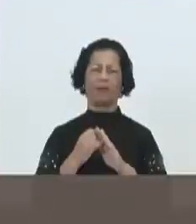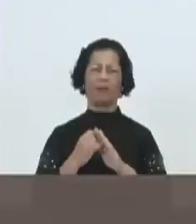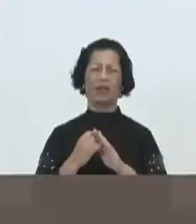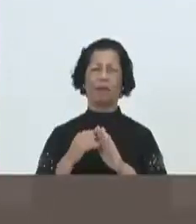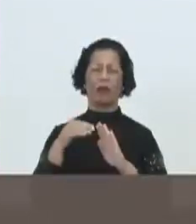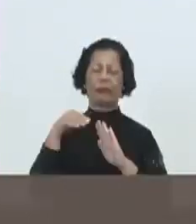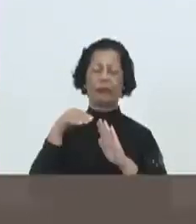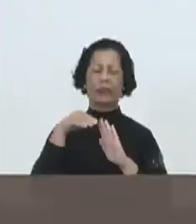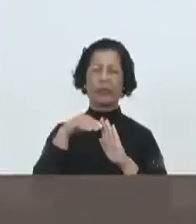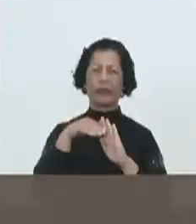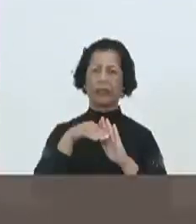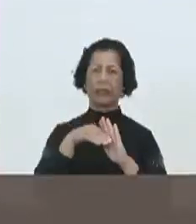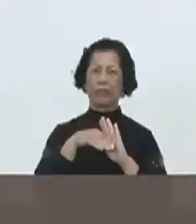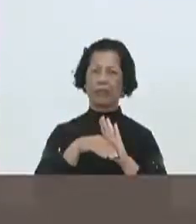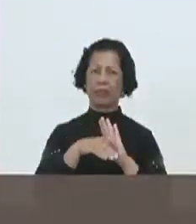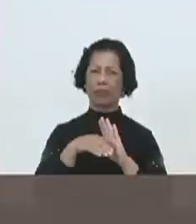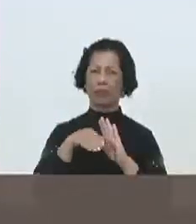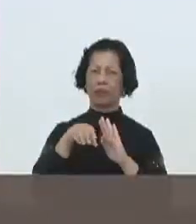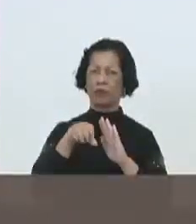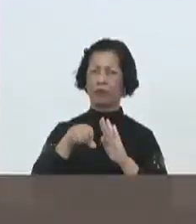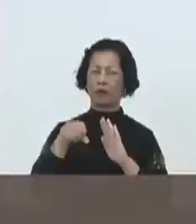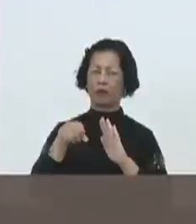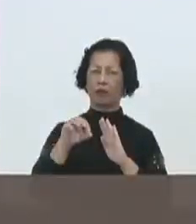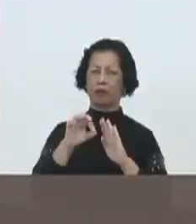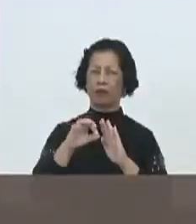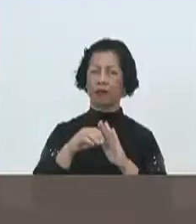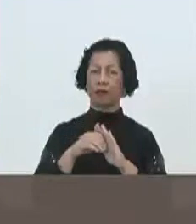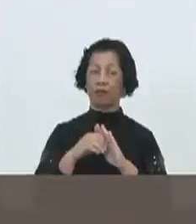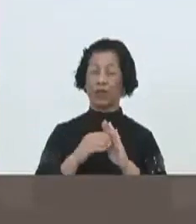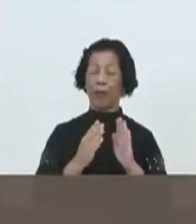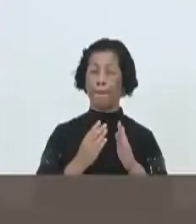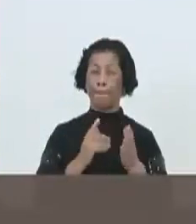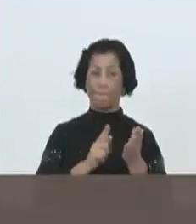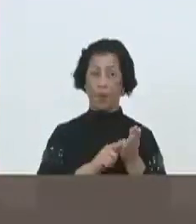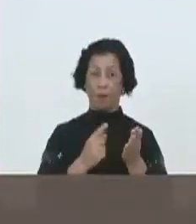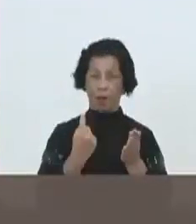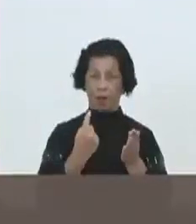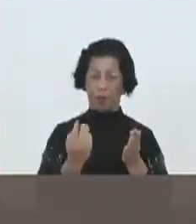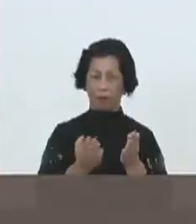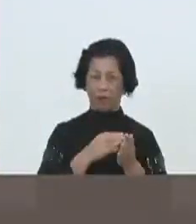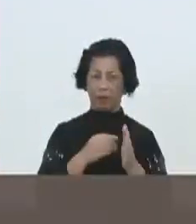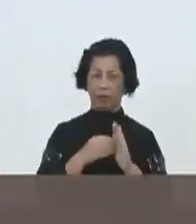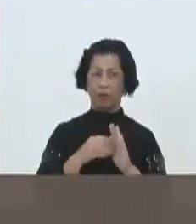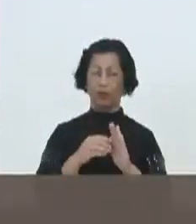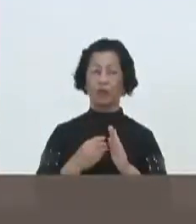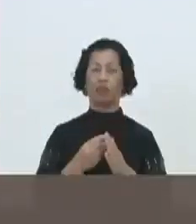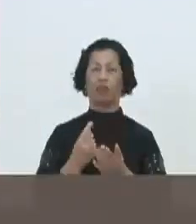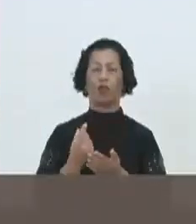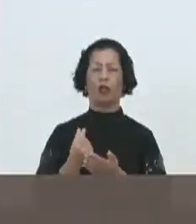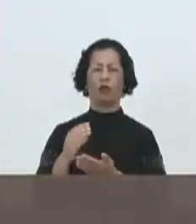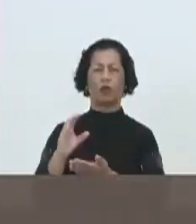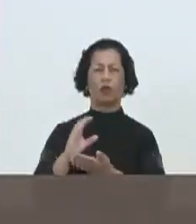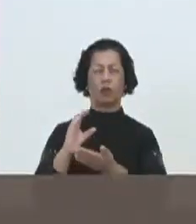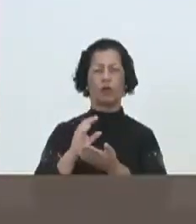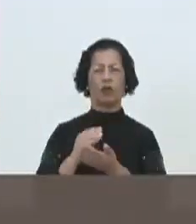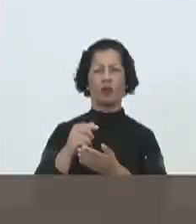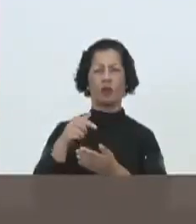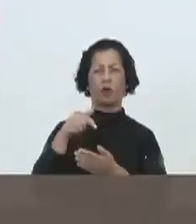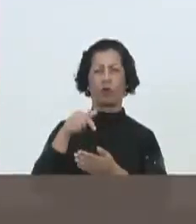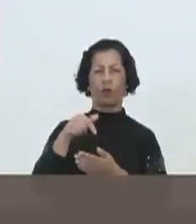né de 99 V na primeira página eh das receitas correntes de